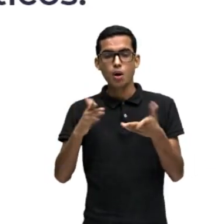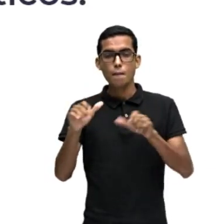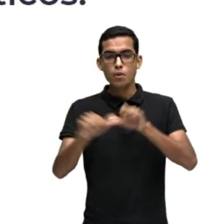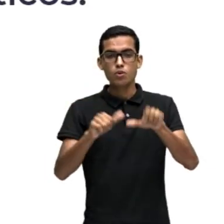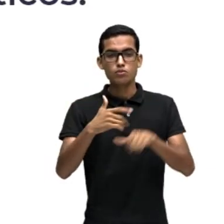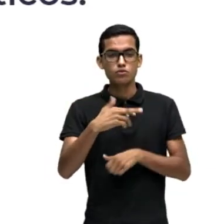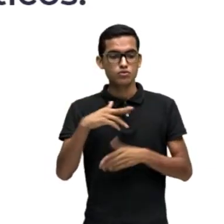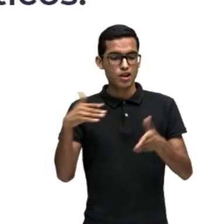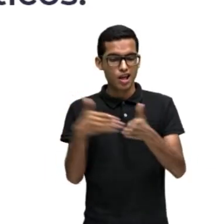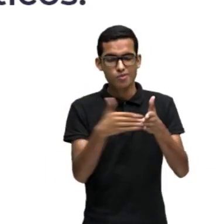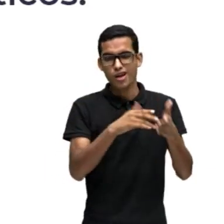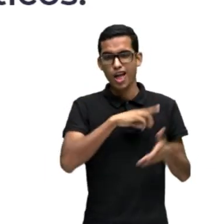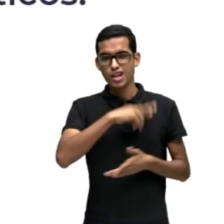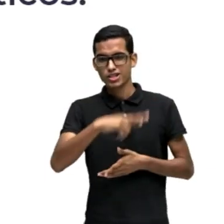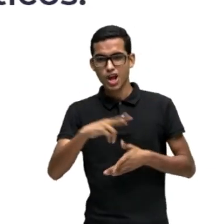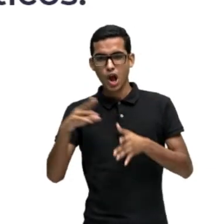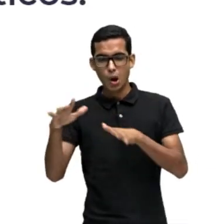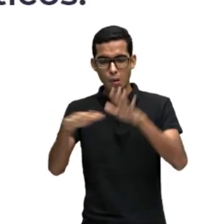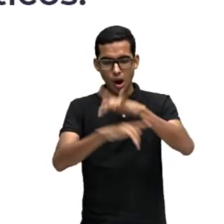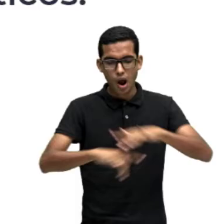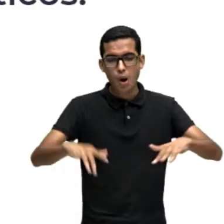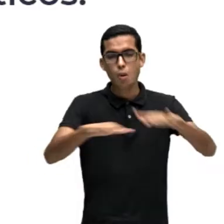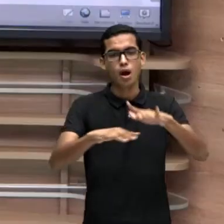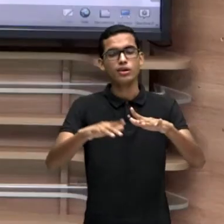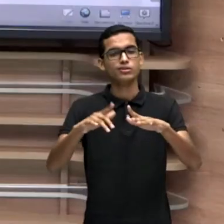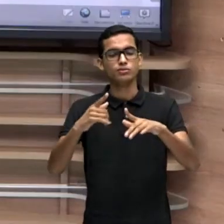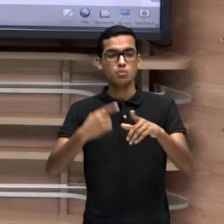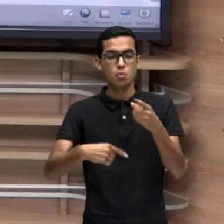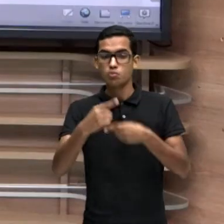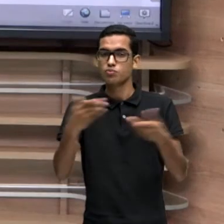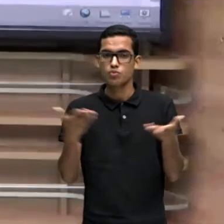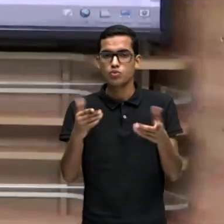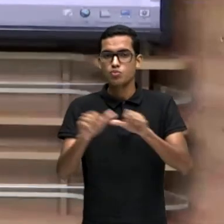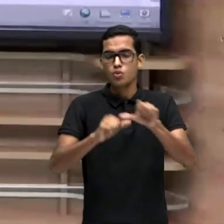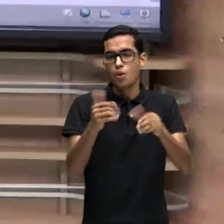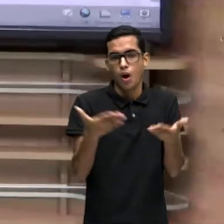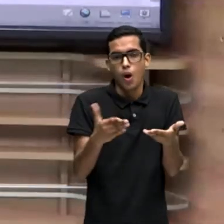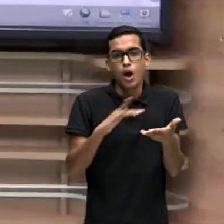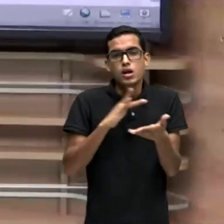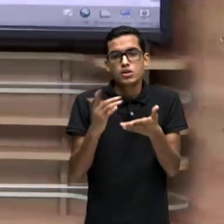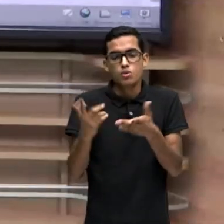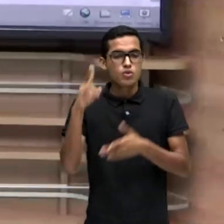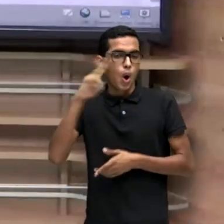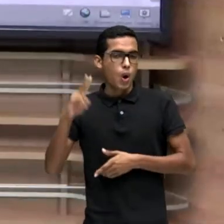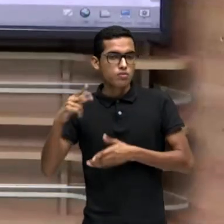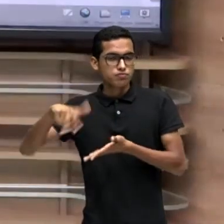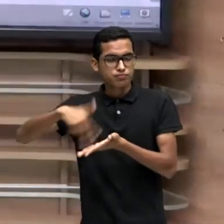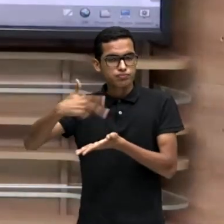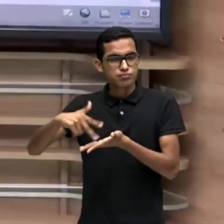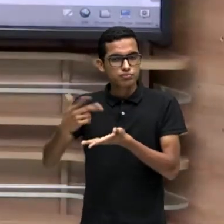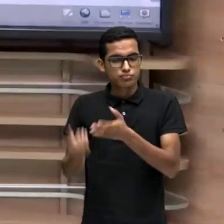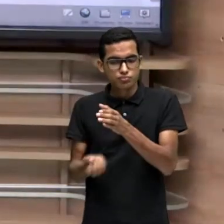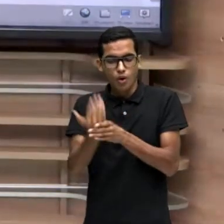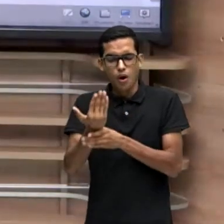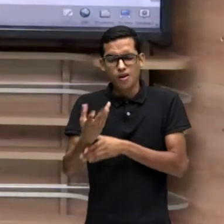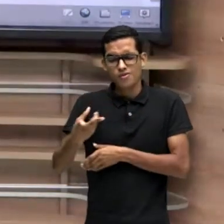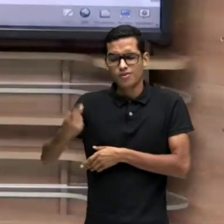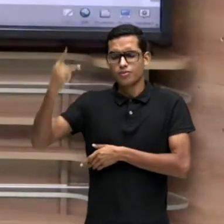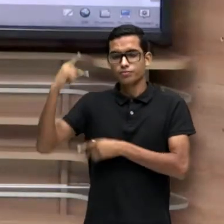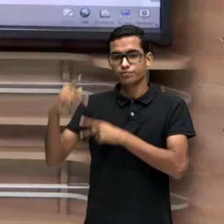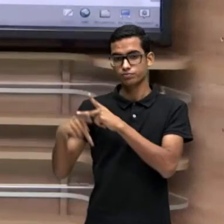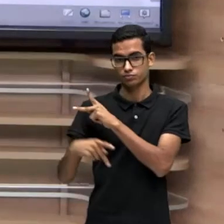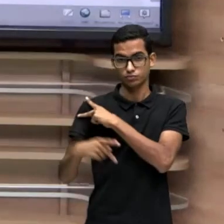e ritualísticos. A história da dança, ela retrata que seu surgimento, lá desde a pré-história, ainda